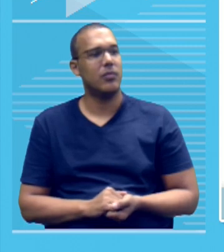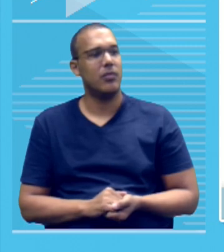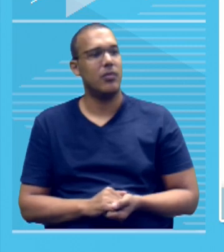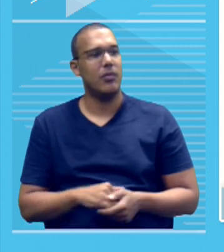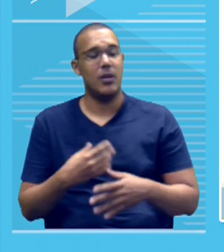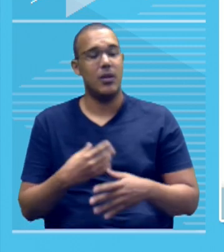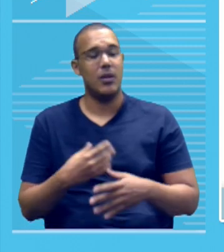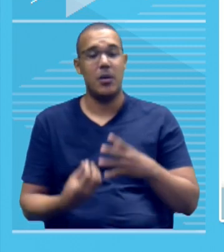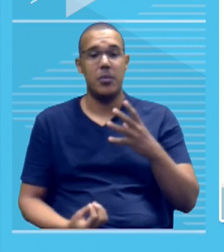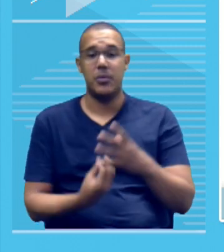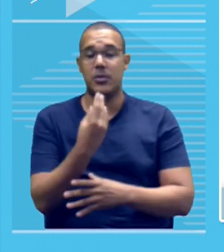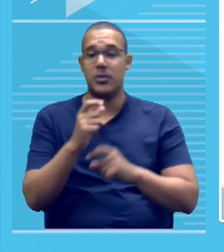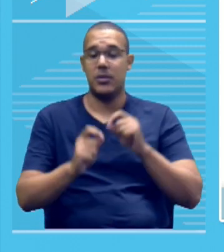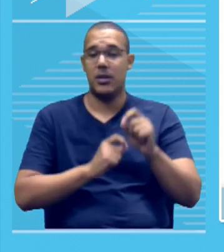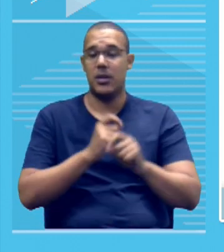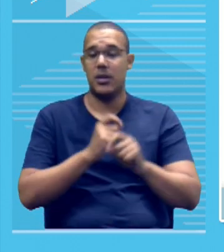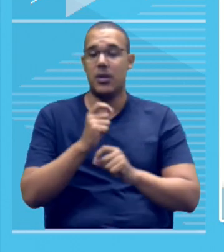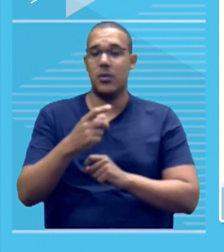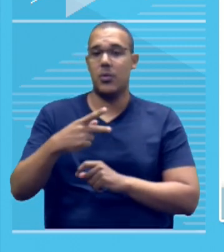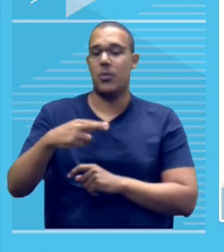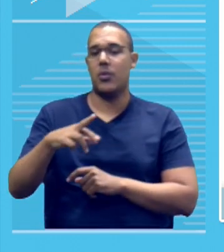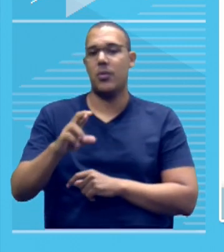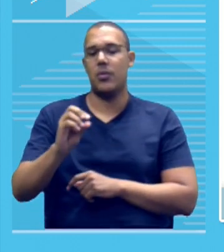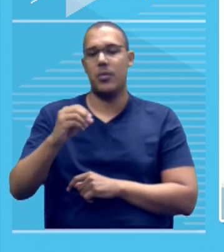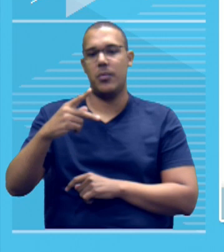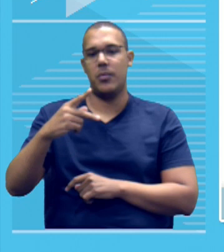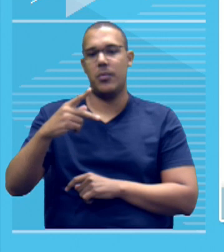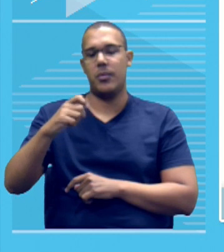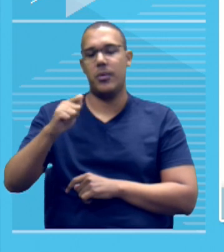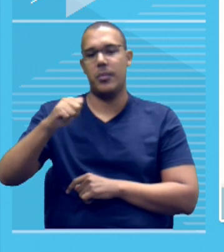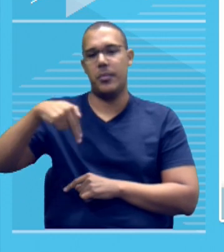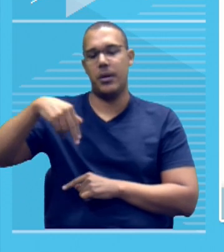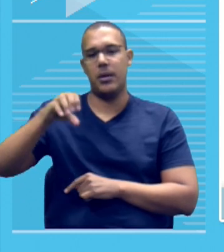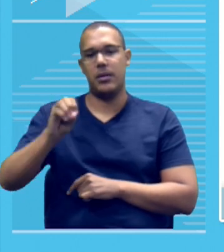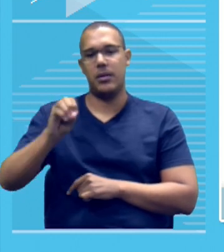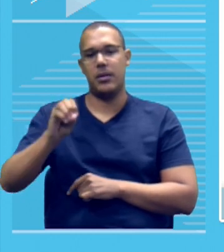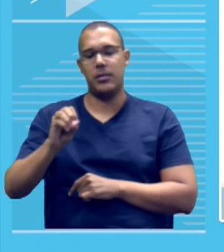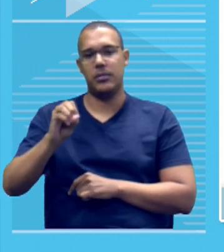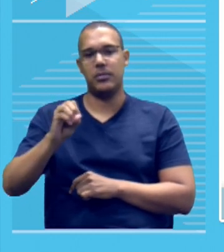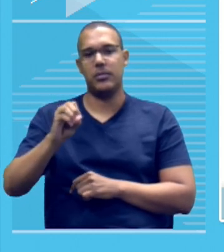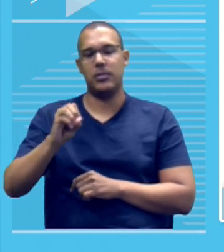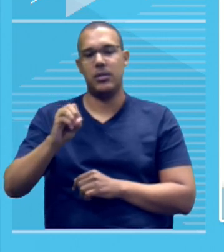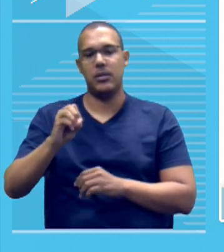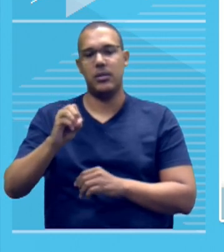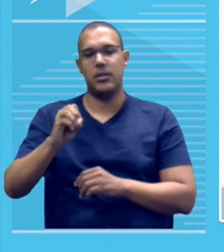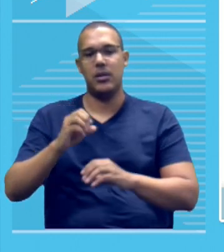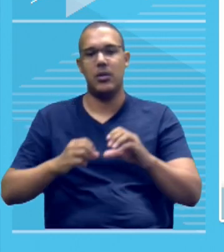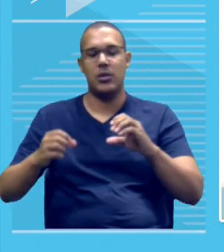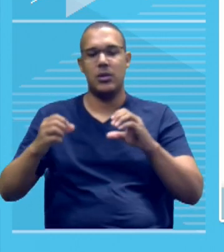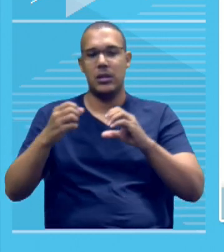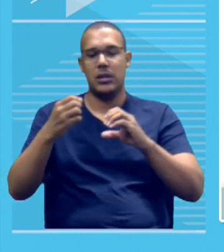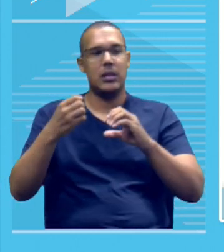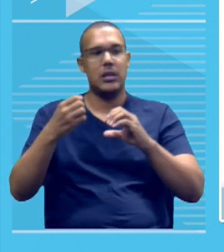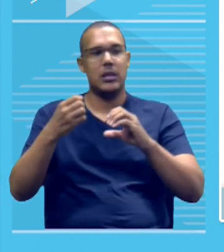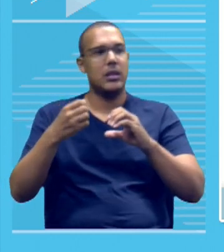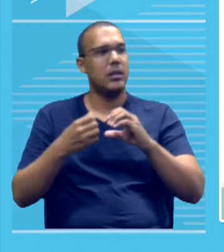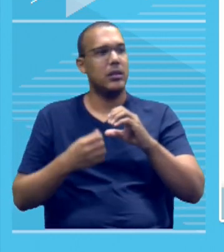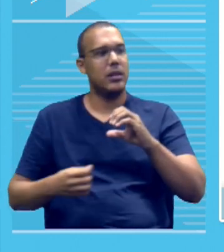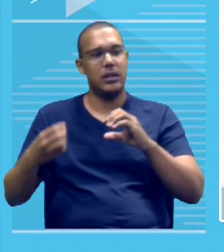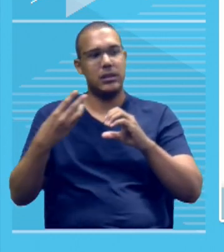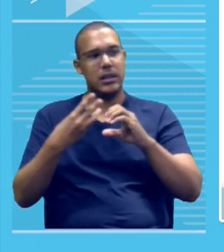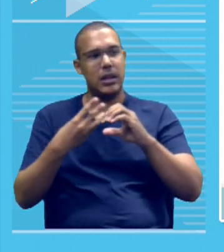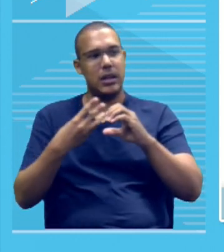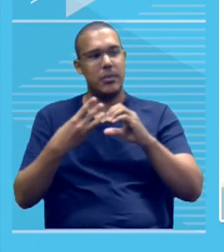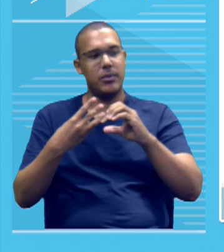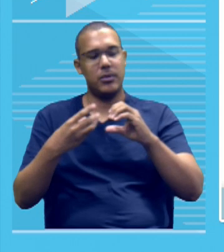um propano. Que são justamente aí três carbonos com ligação simples. Tá?